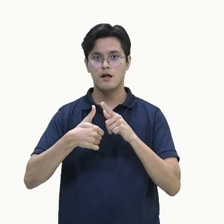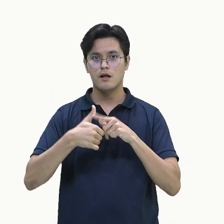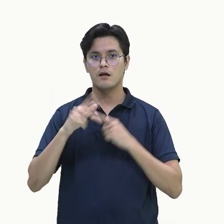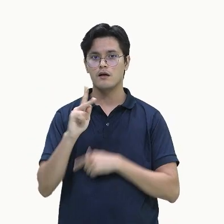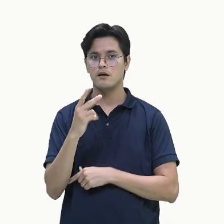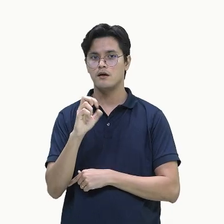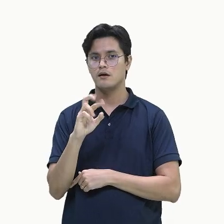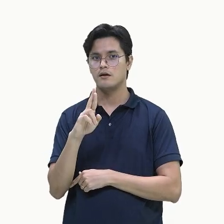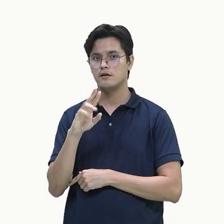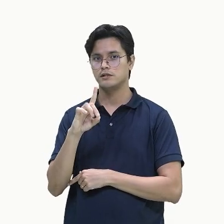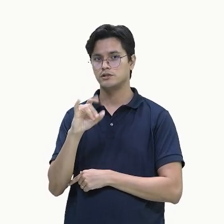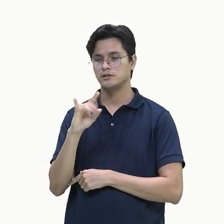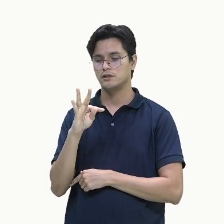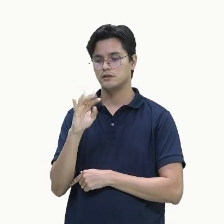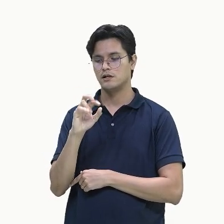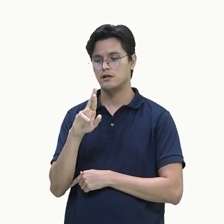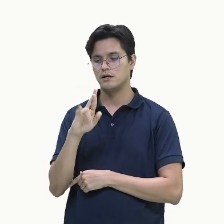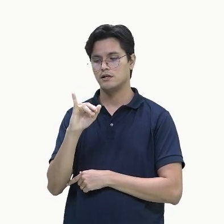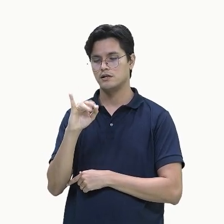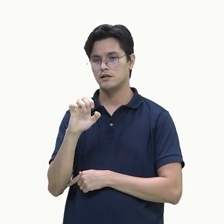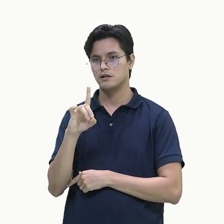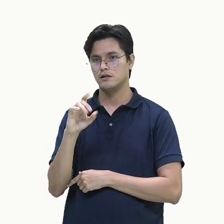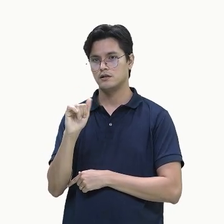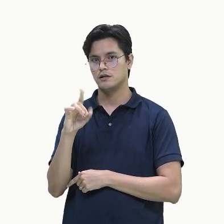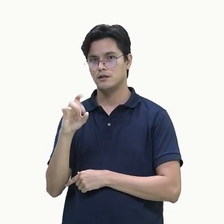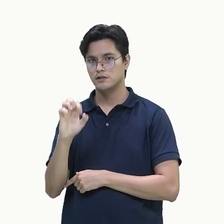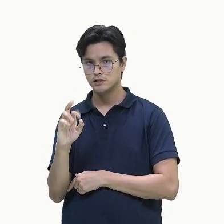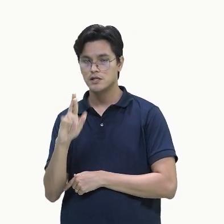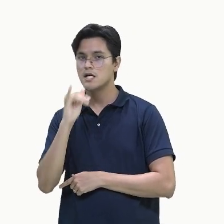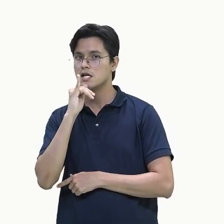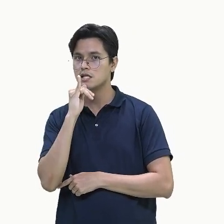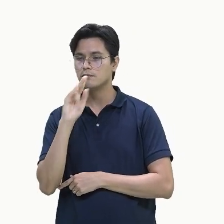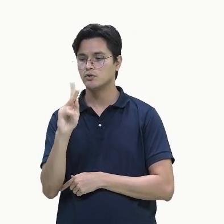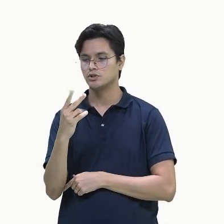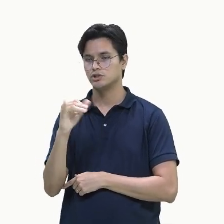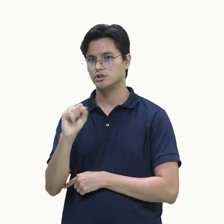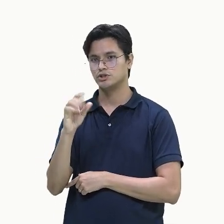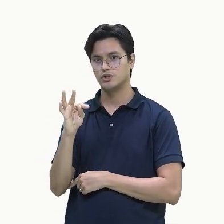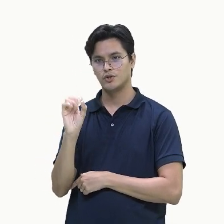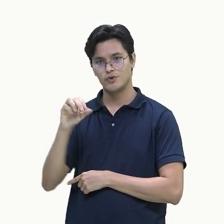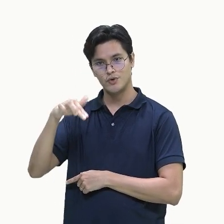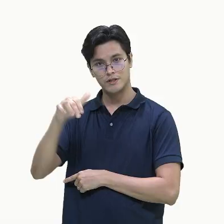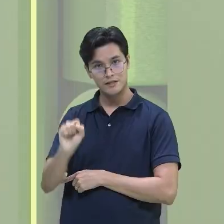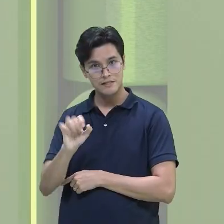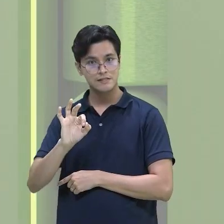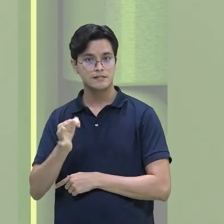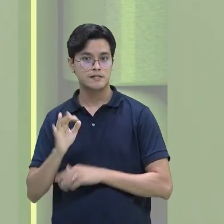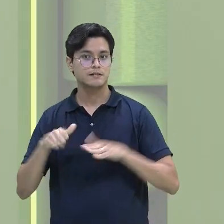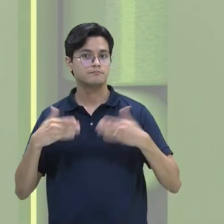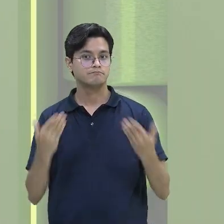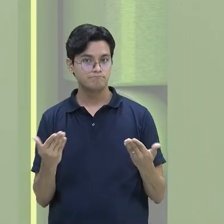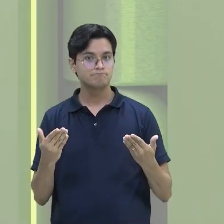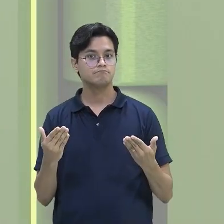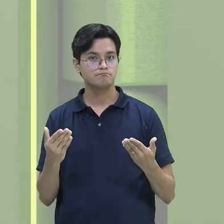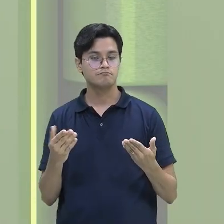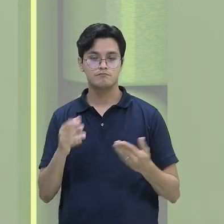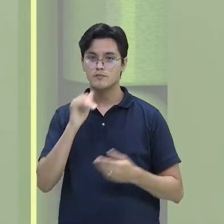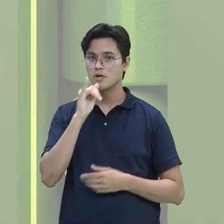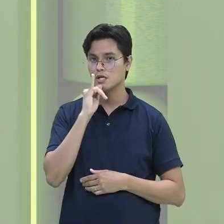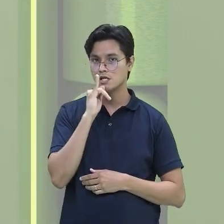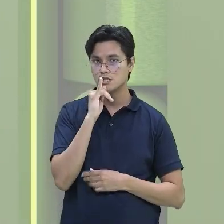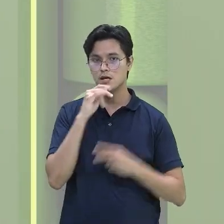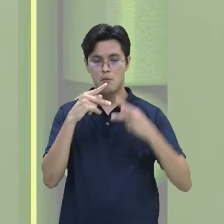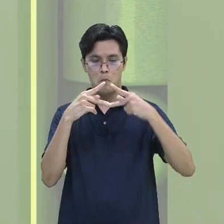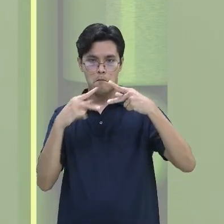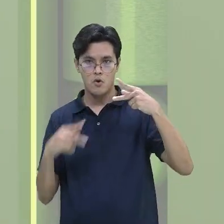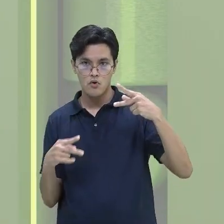Inclusive, as histonas também aparecem ali no caso das proteínas, que as proteínas também vão estar juntas ali e várias histonas fazem com